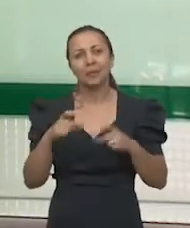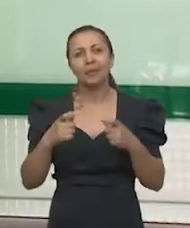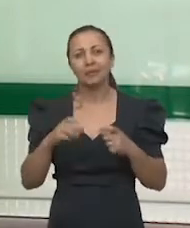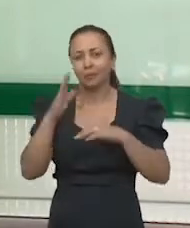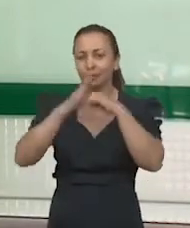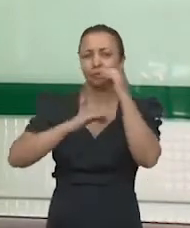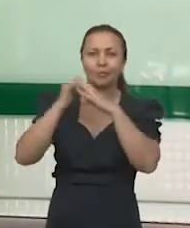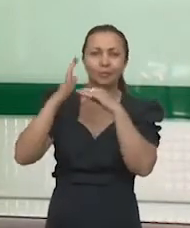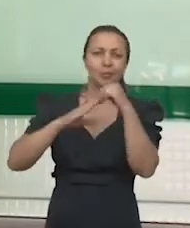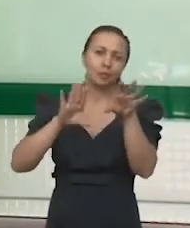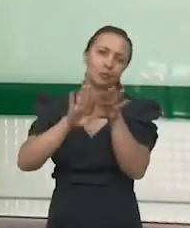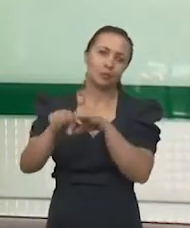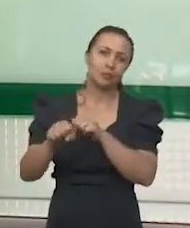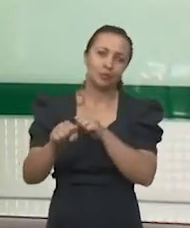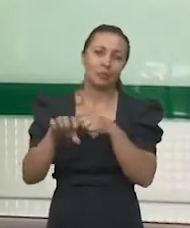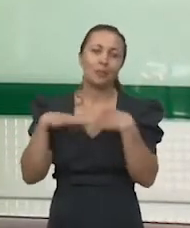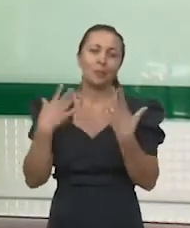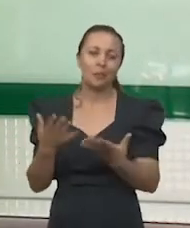eu devo ir e